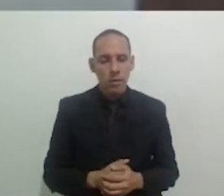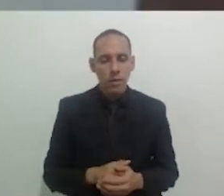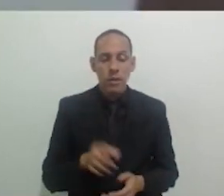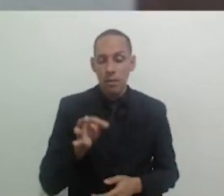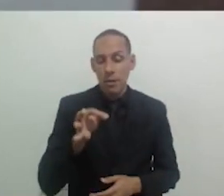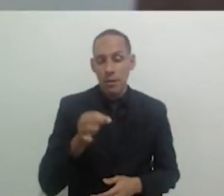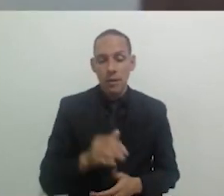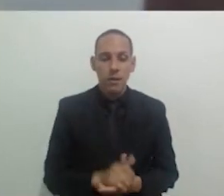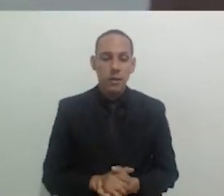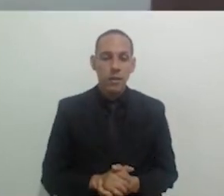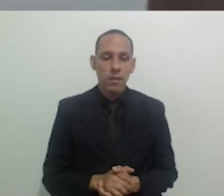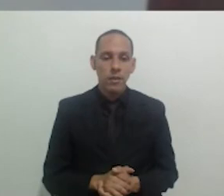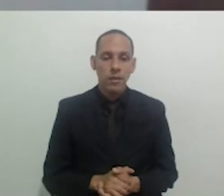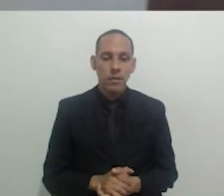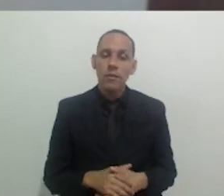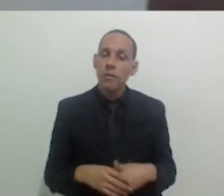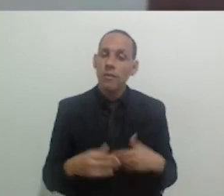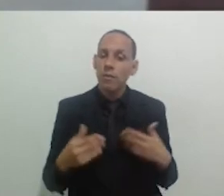no caso